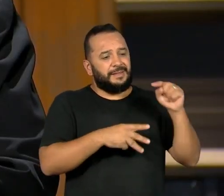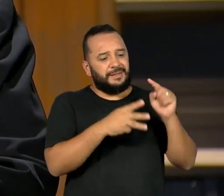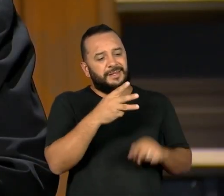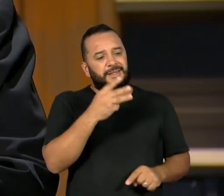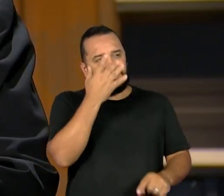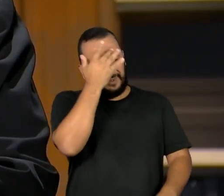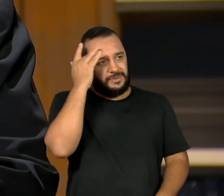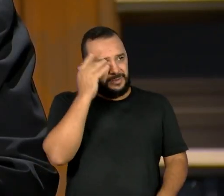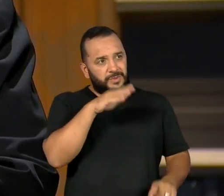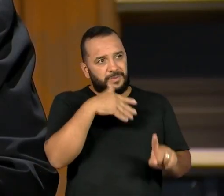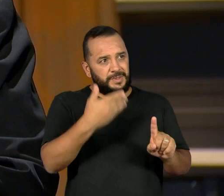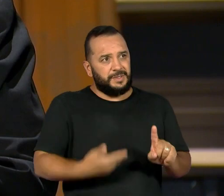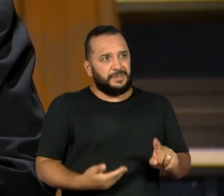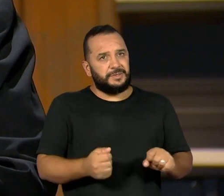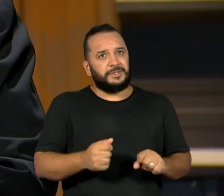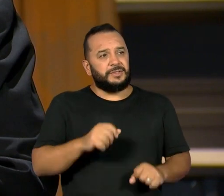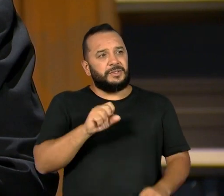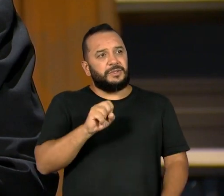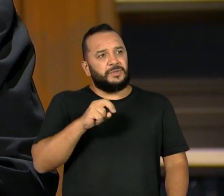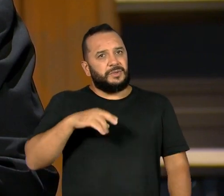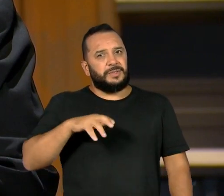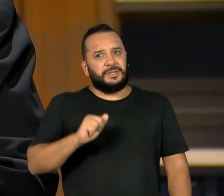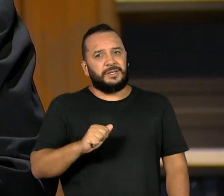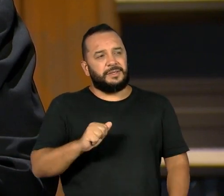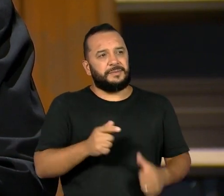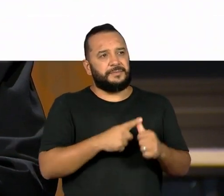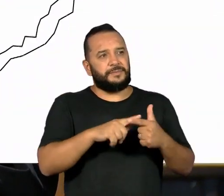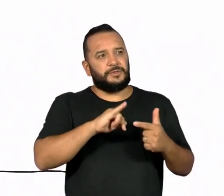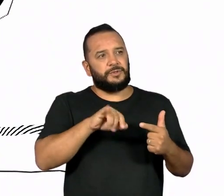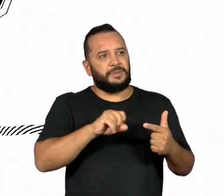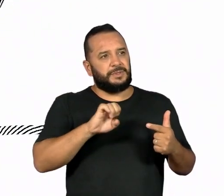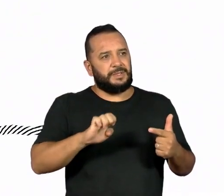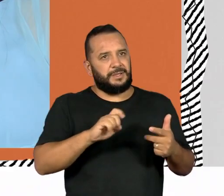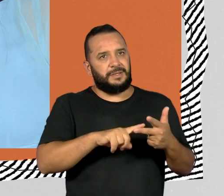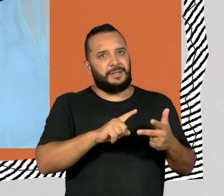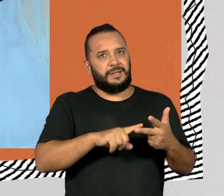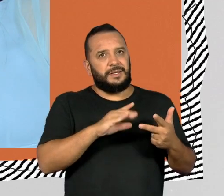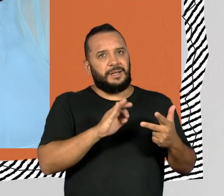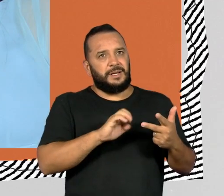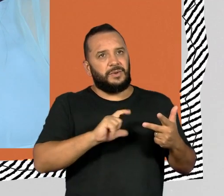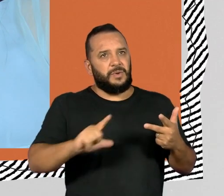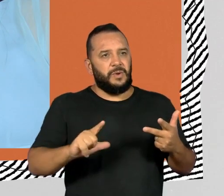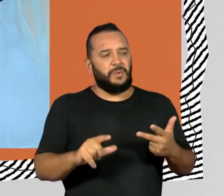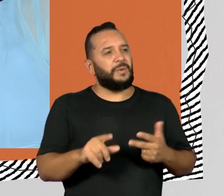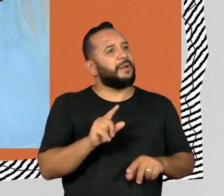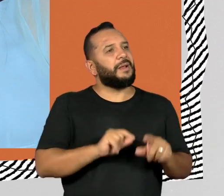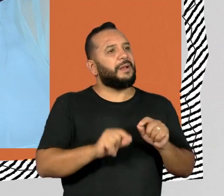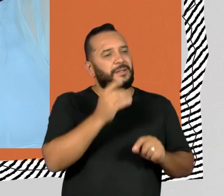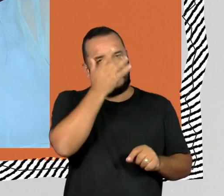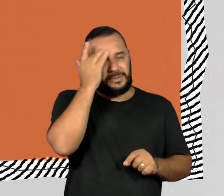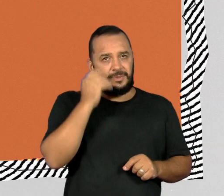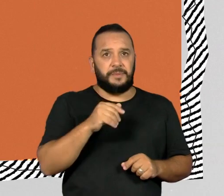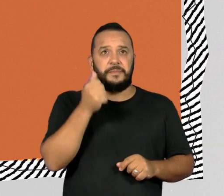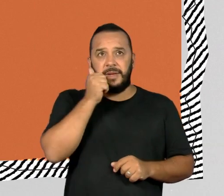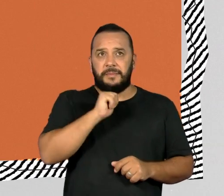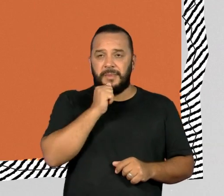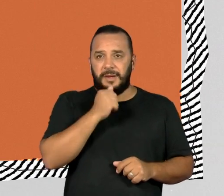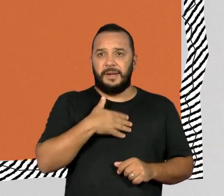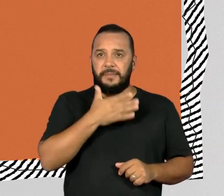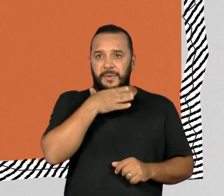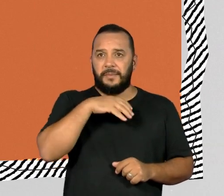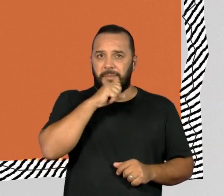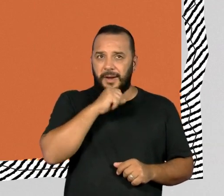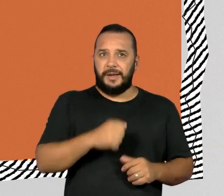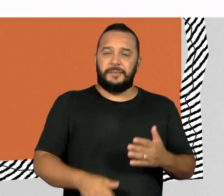pessoas: Sônia, José e Carol. Quem é essa galera? Minha mãe, meu pai e o meu